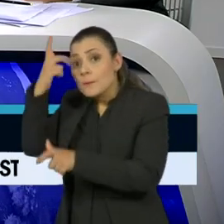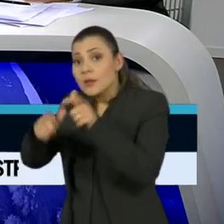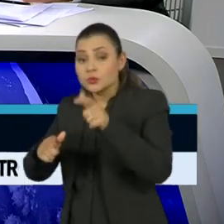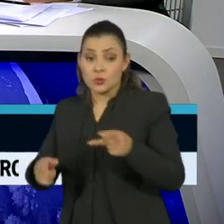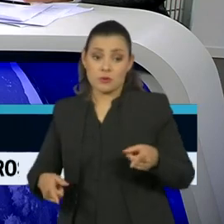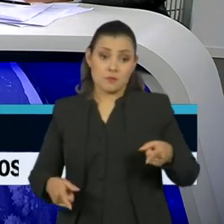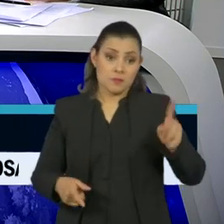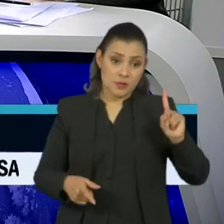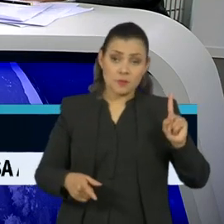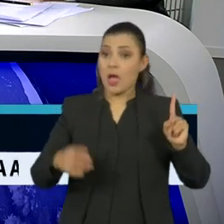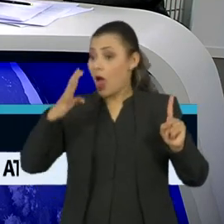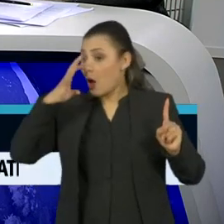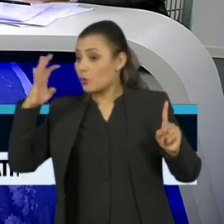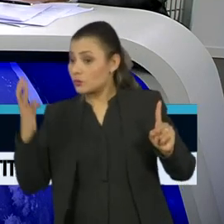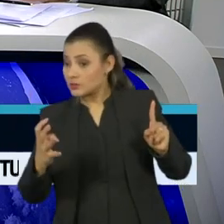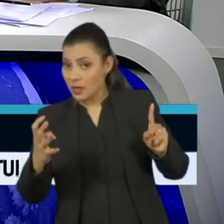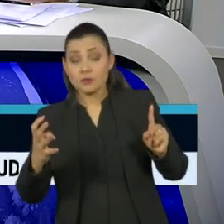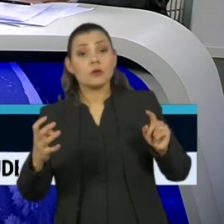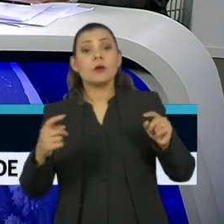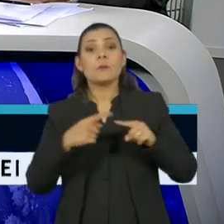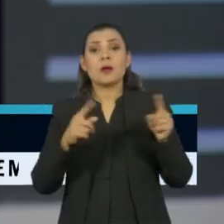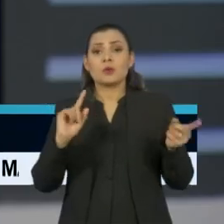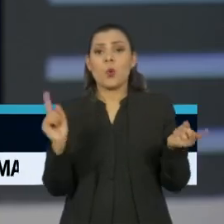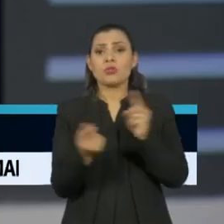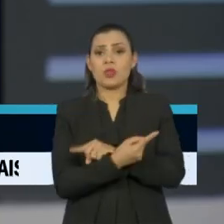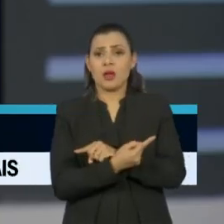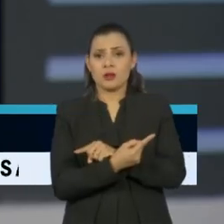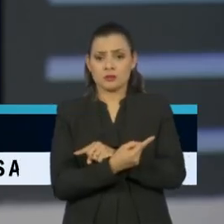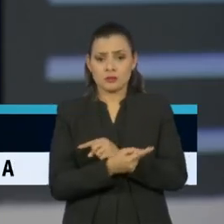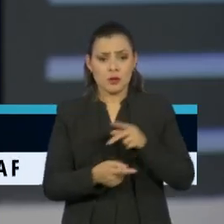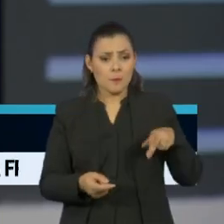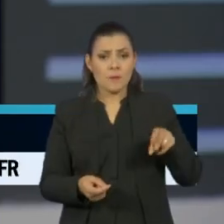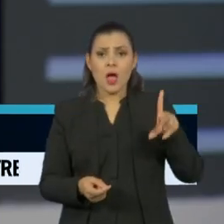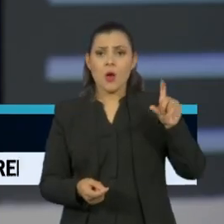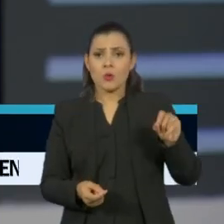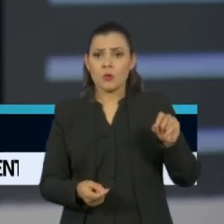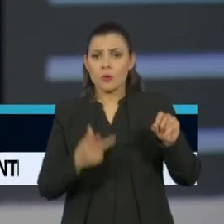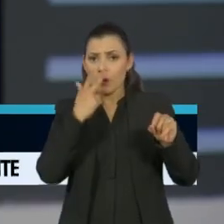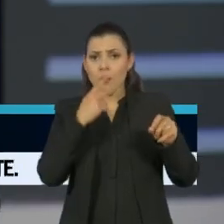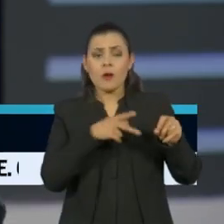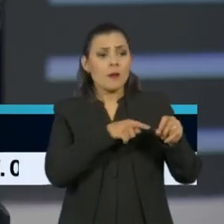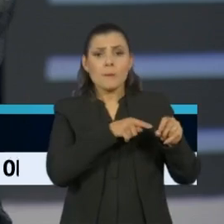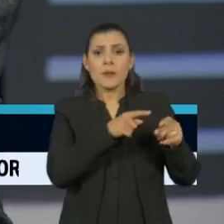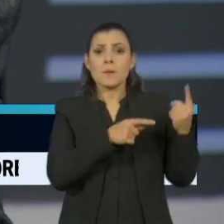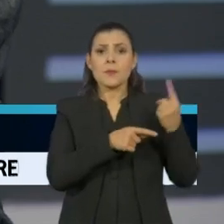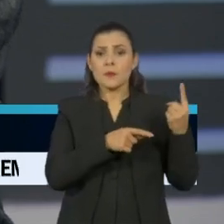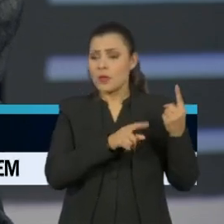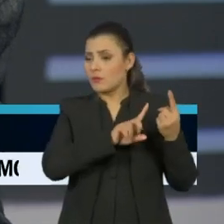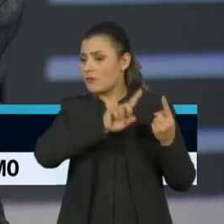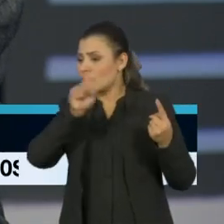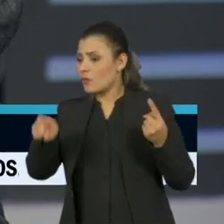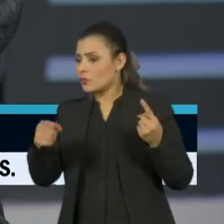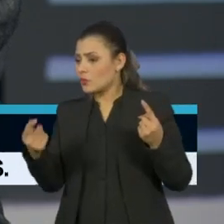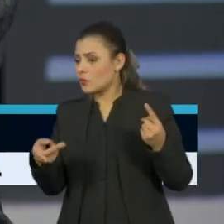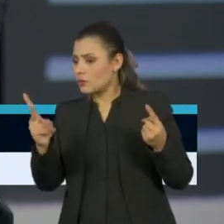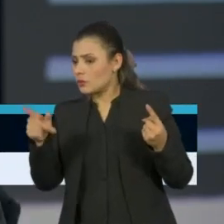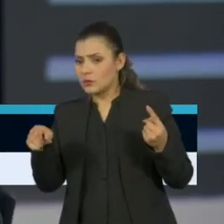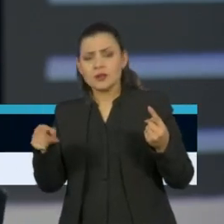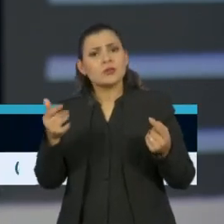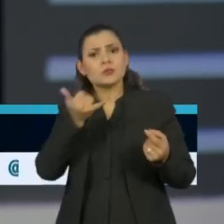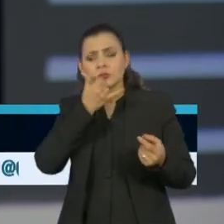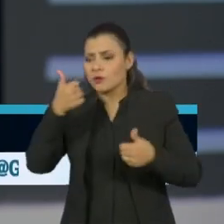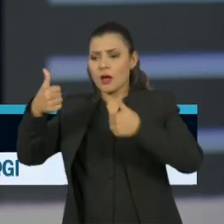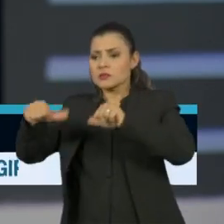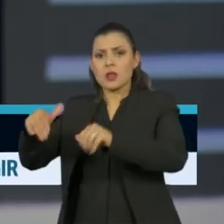e o paulo preto fez antes anular o processo voltou para a primeira instância